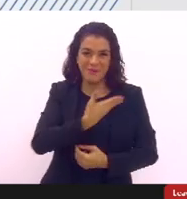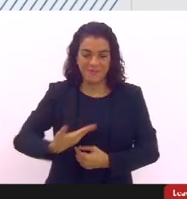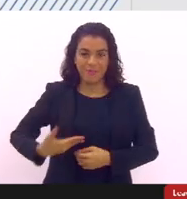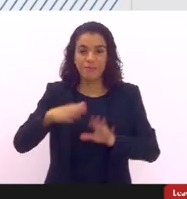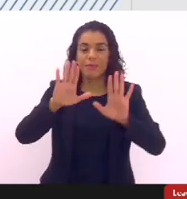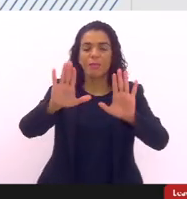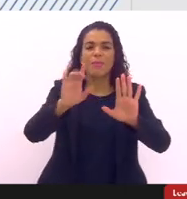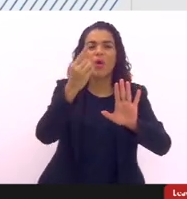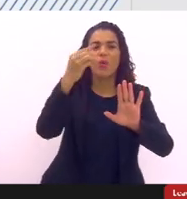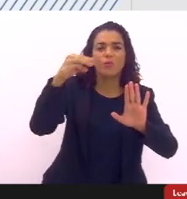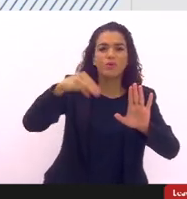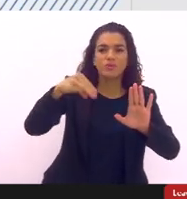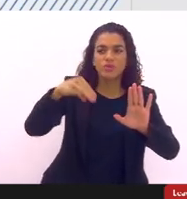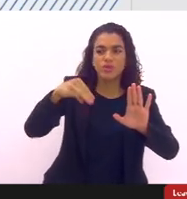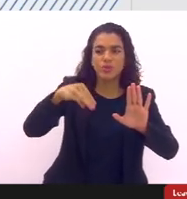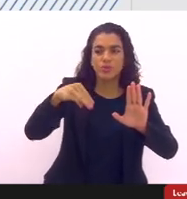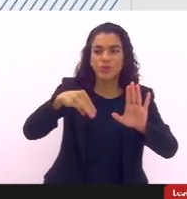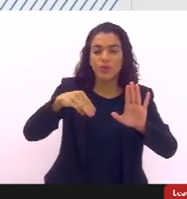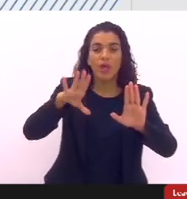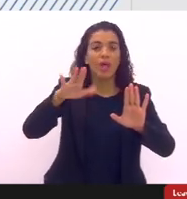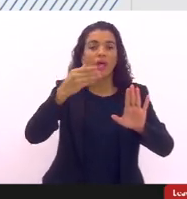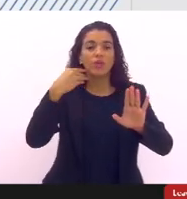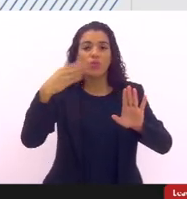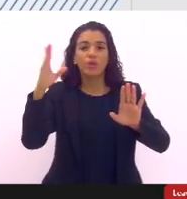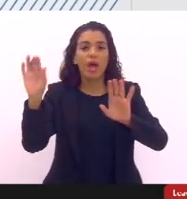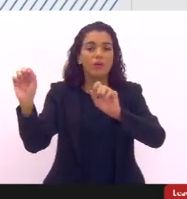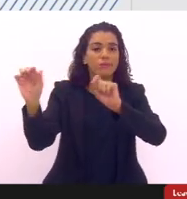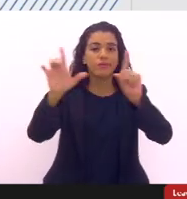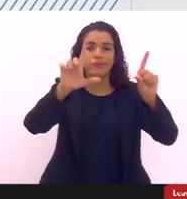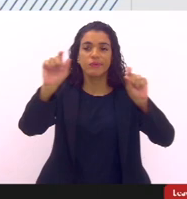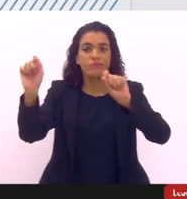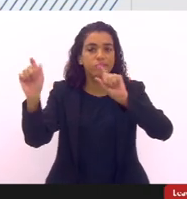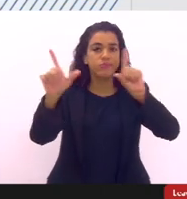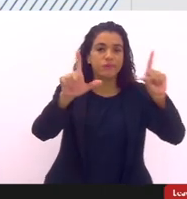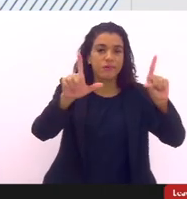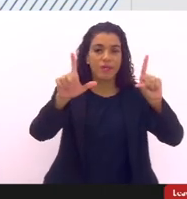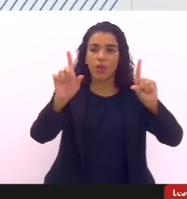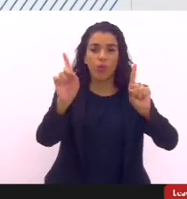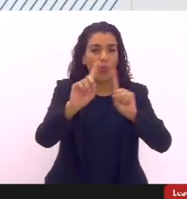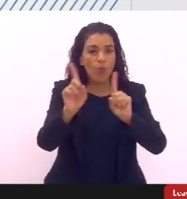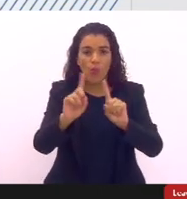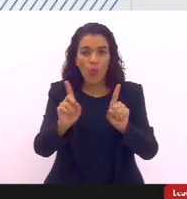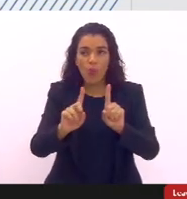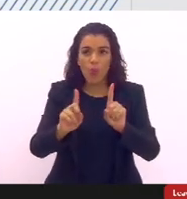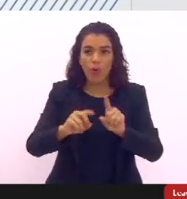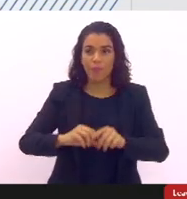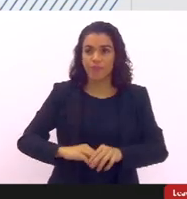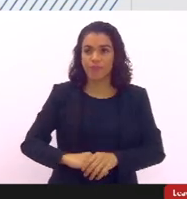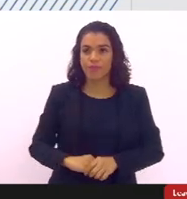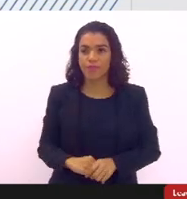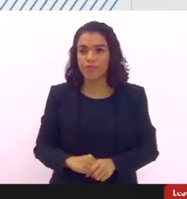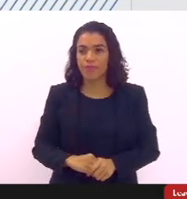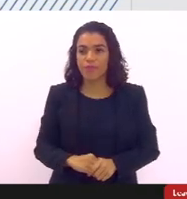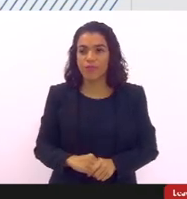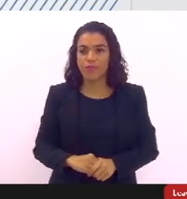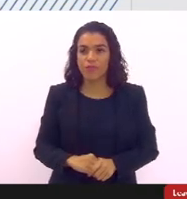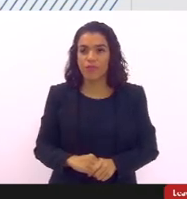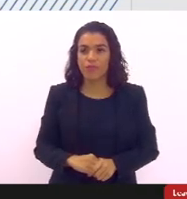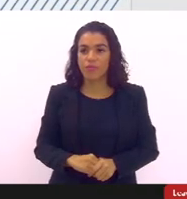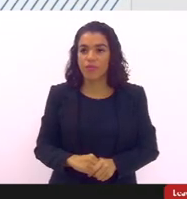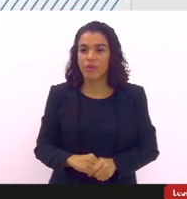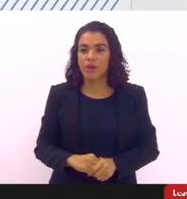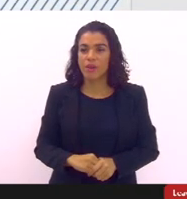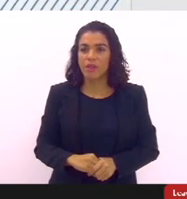interfederativa... Doutora, só um minutinho, doutora, é que não está passando, está congelada a sua apresentação. Acho que vai ter que fazer assim,